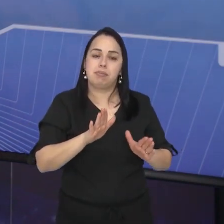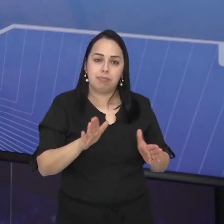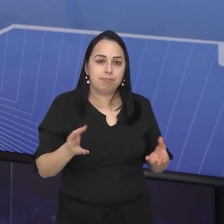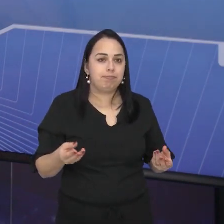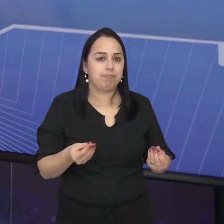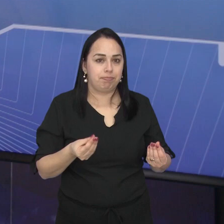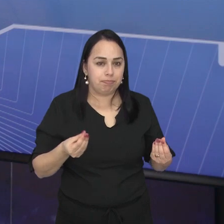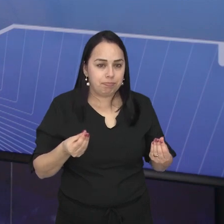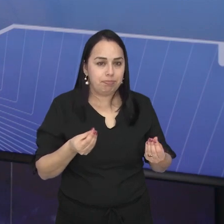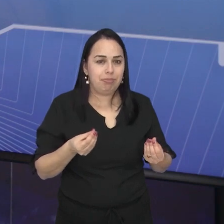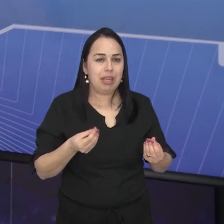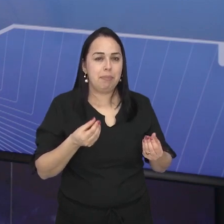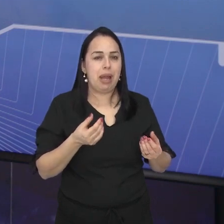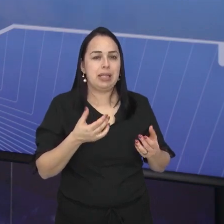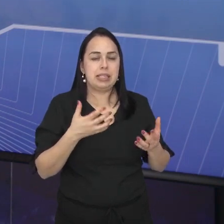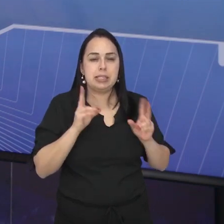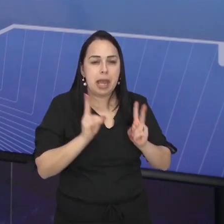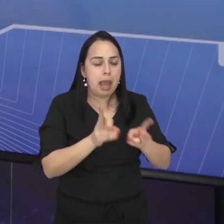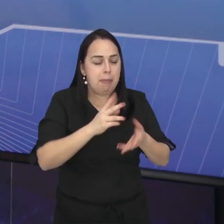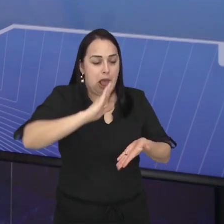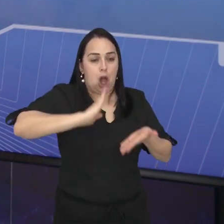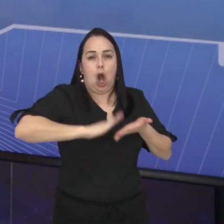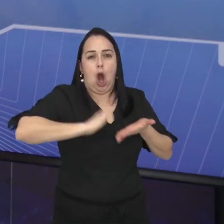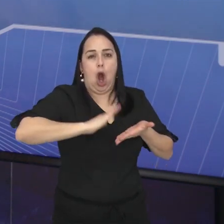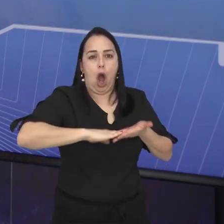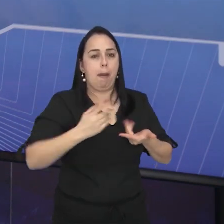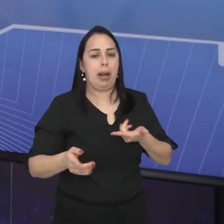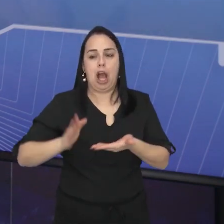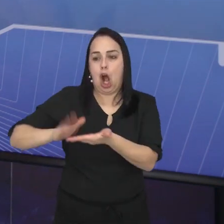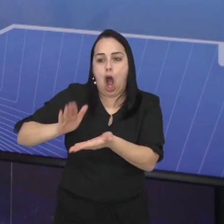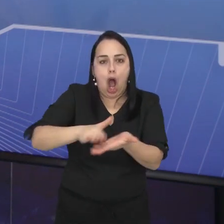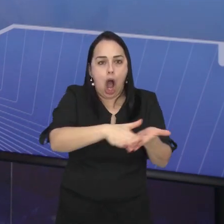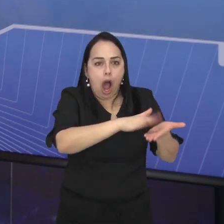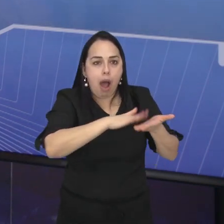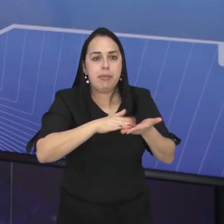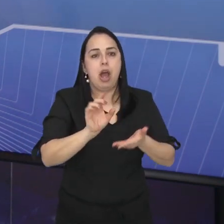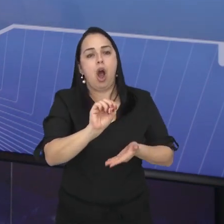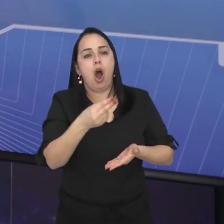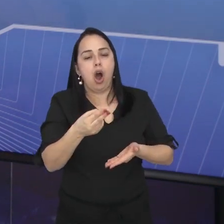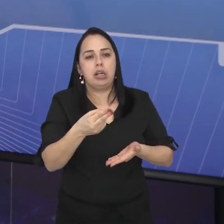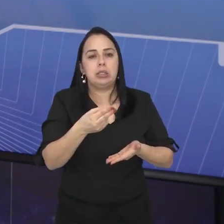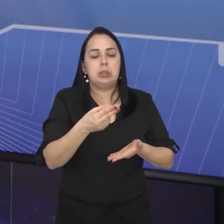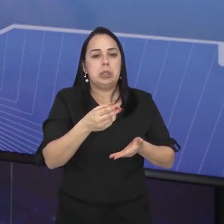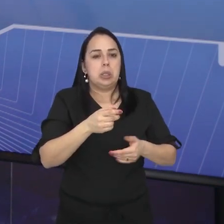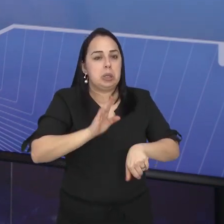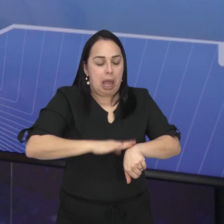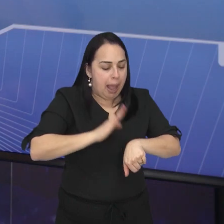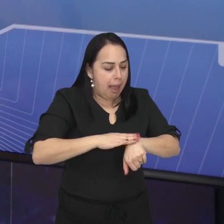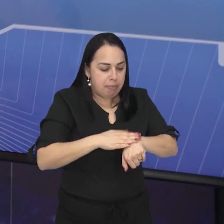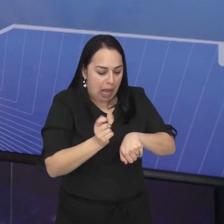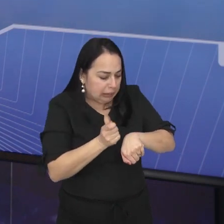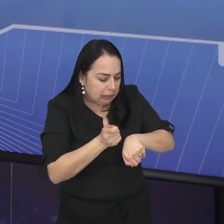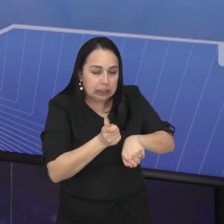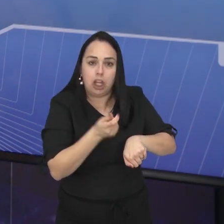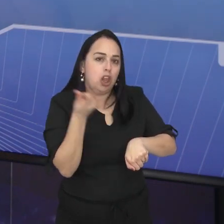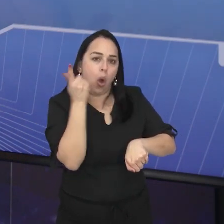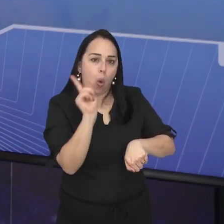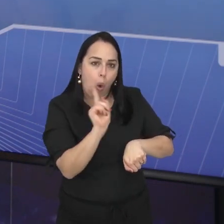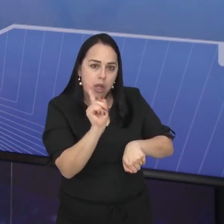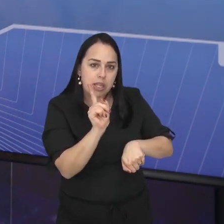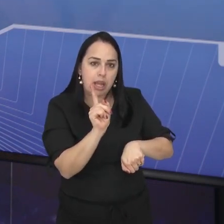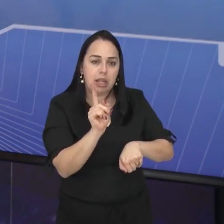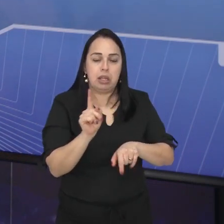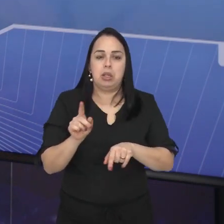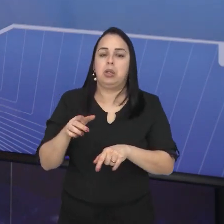desenvolver. Mas quando você é muito estimulado, muito cobrado, ou você não consegue administrar muito bem o seu tempo, também tem os dois